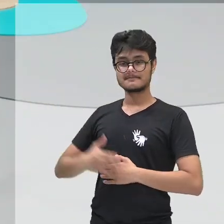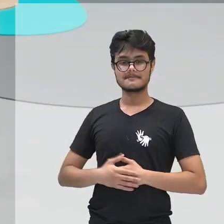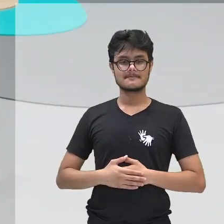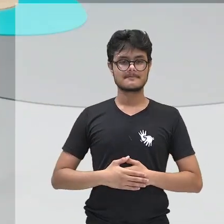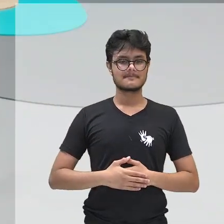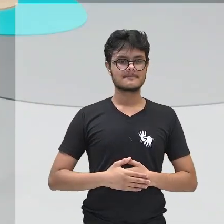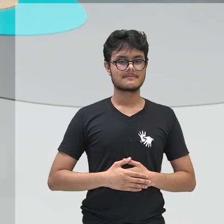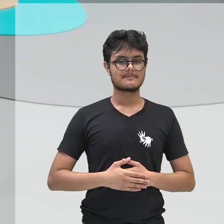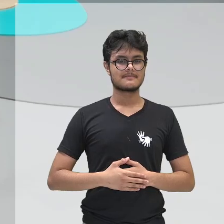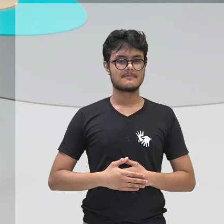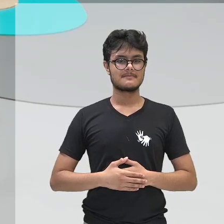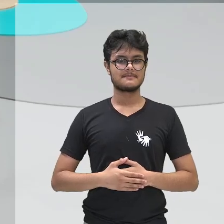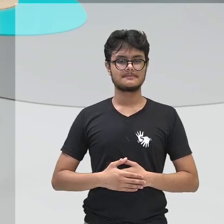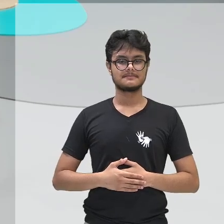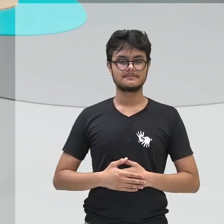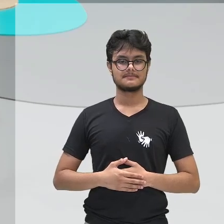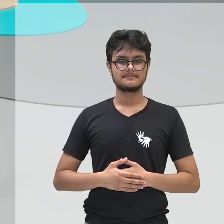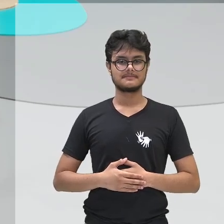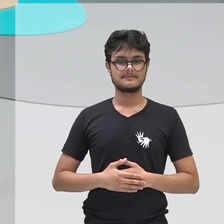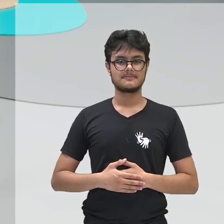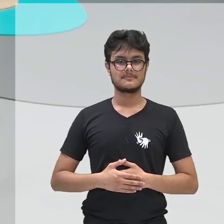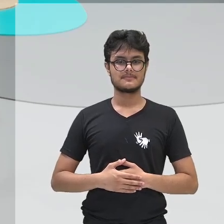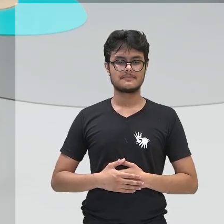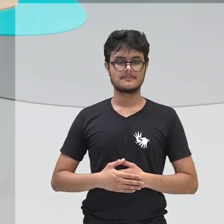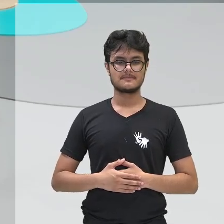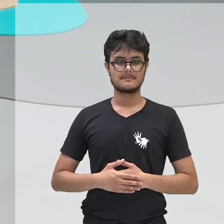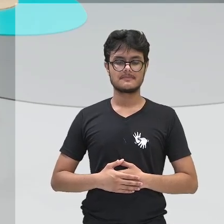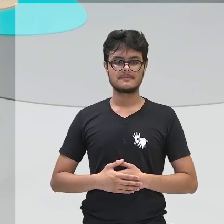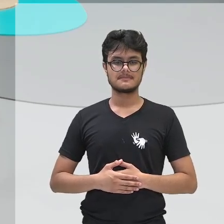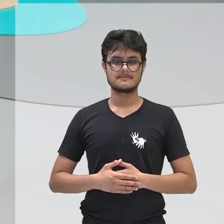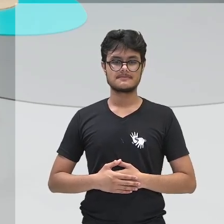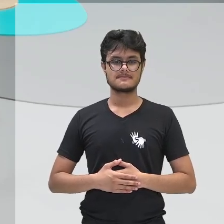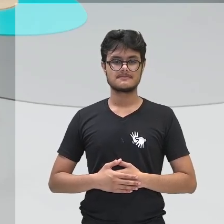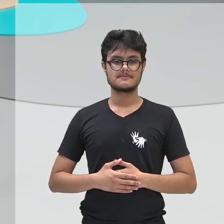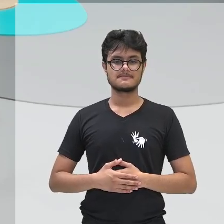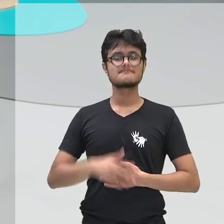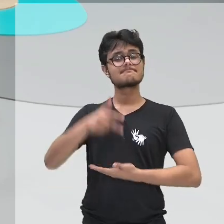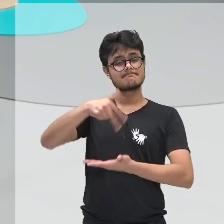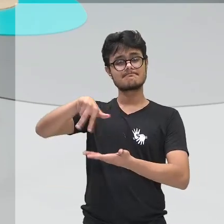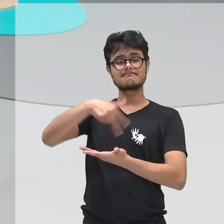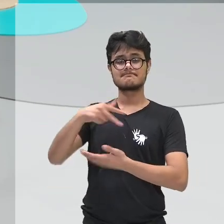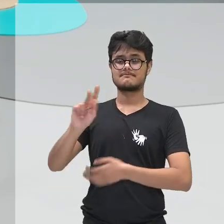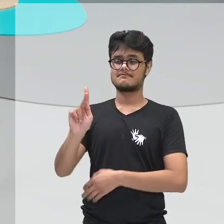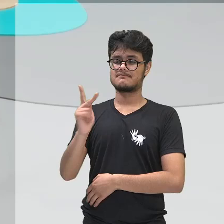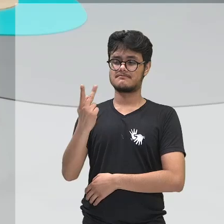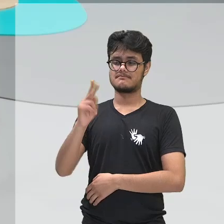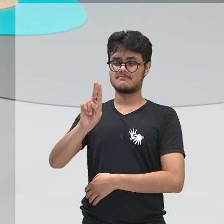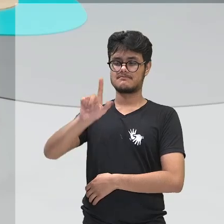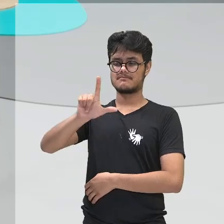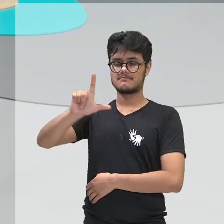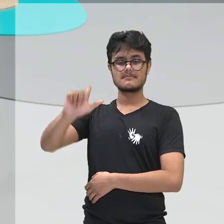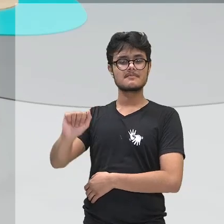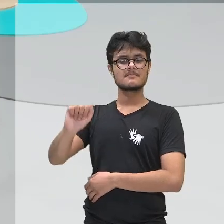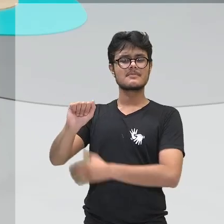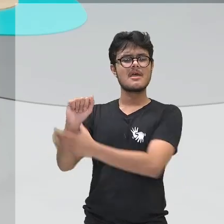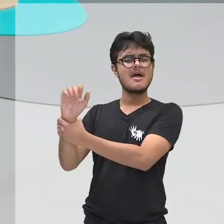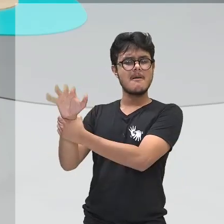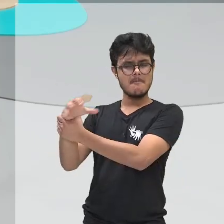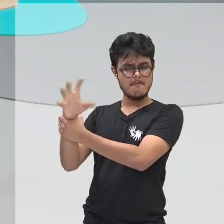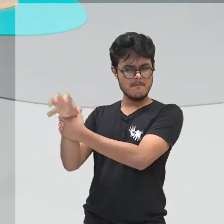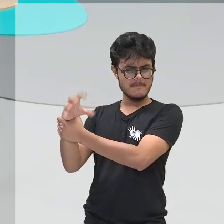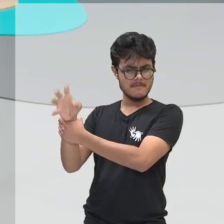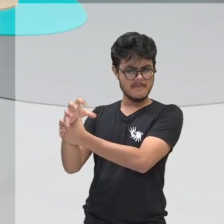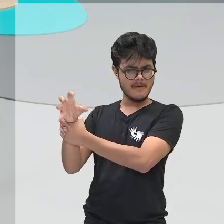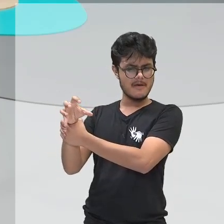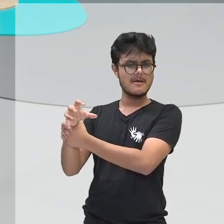movimentos graciosos, né, da dança hula, principalmente a questão das mãos, quando eles dizem que conta a questão da